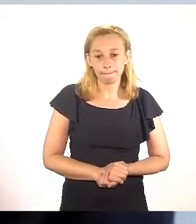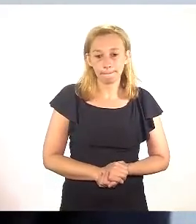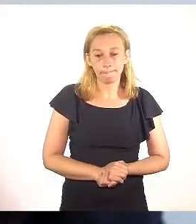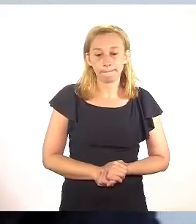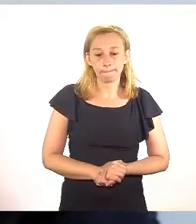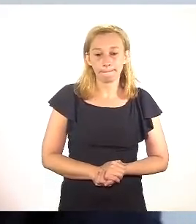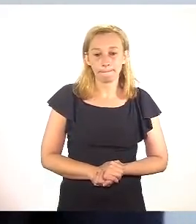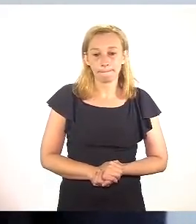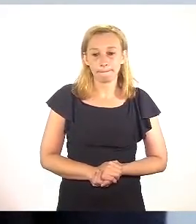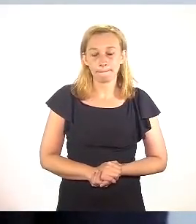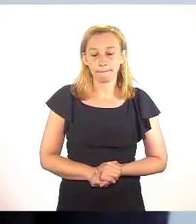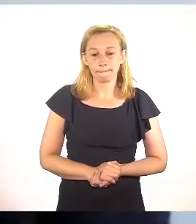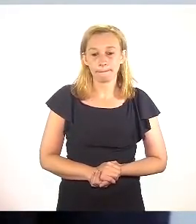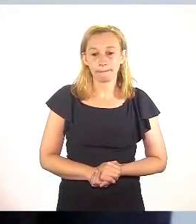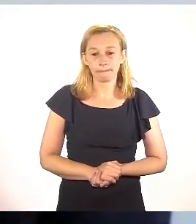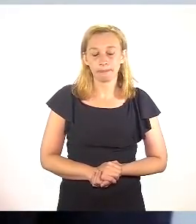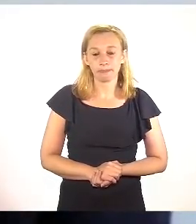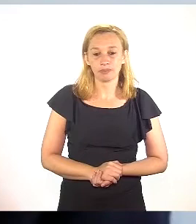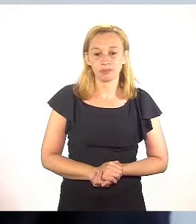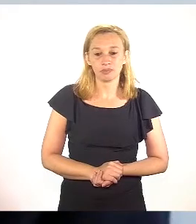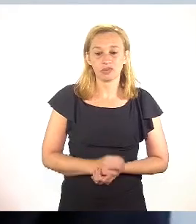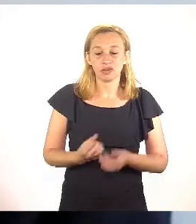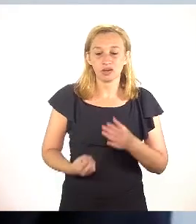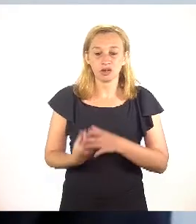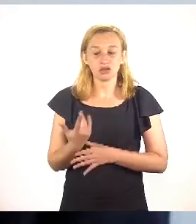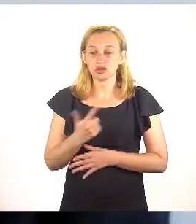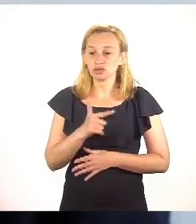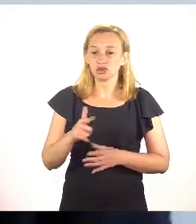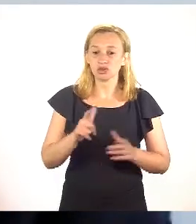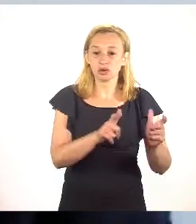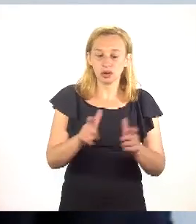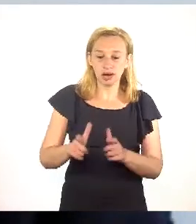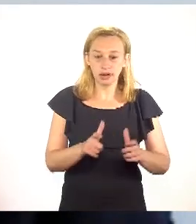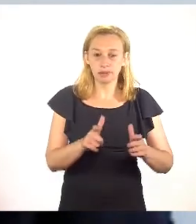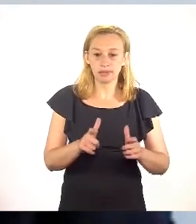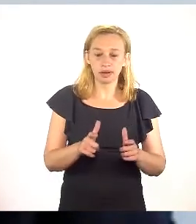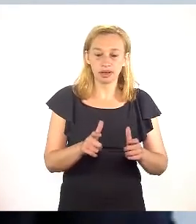demandando e não tendo pontos de atendimento para abastecimento.